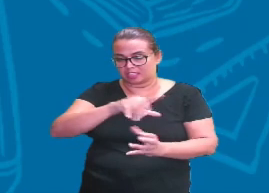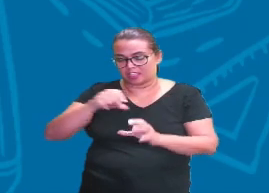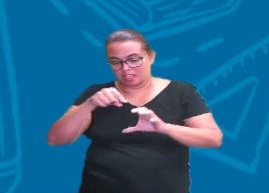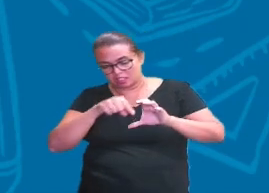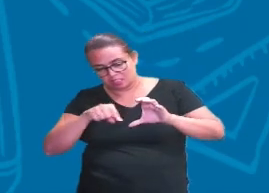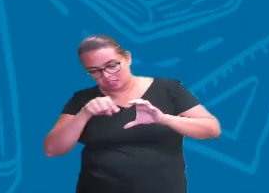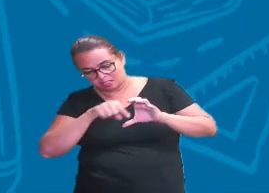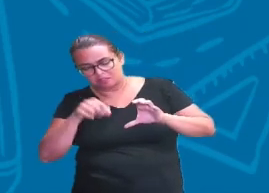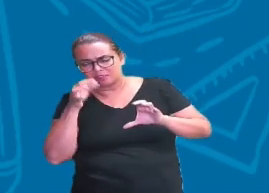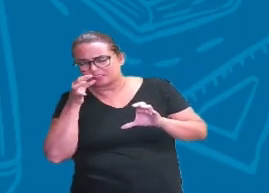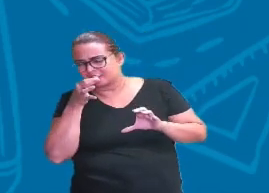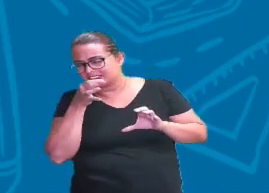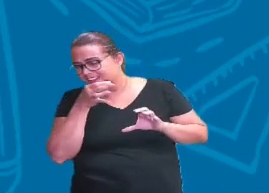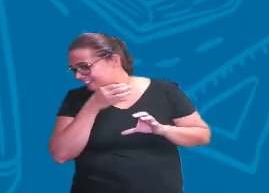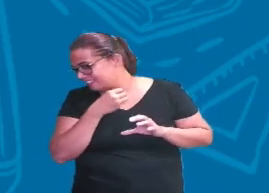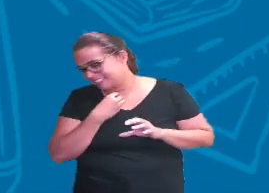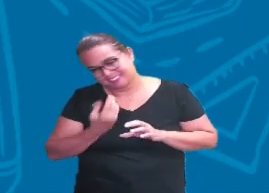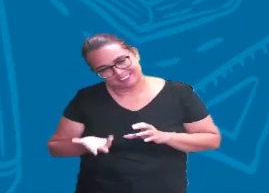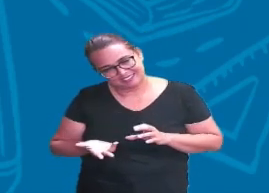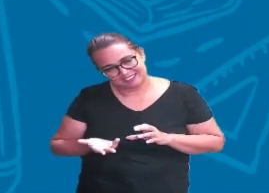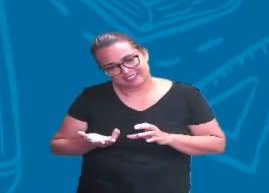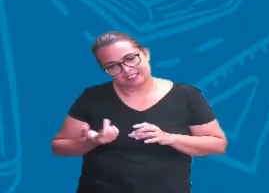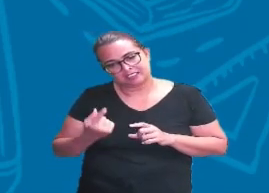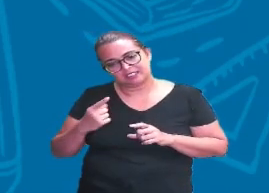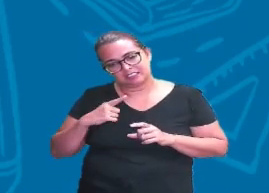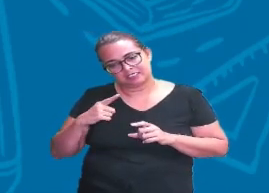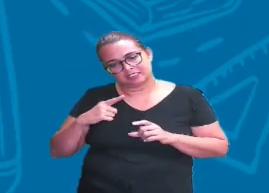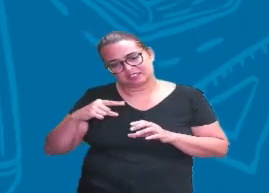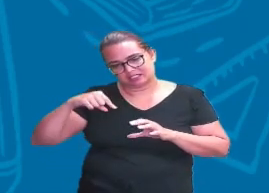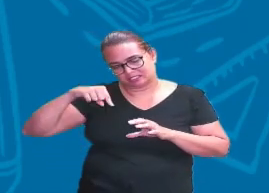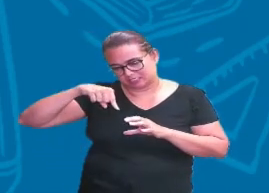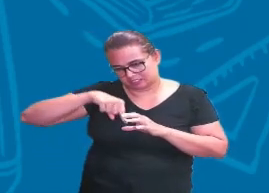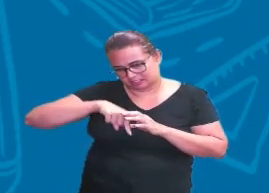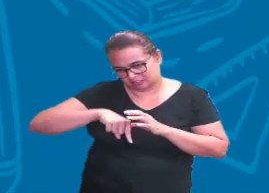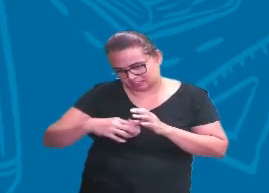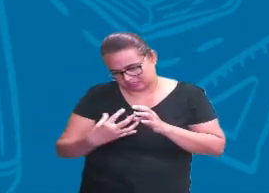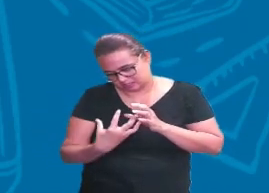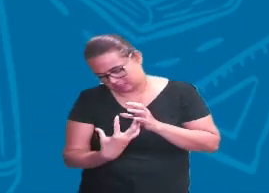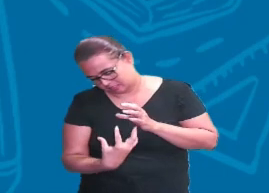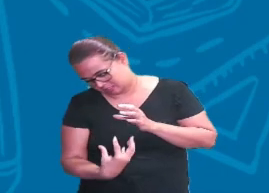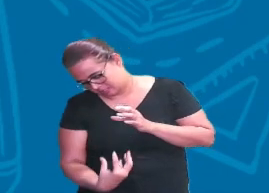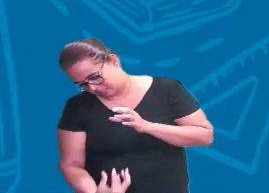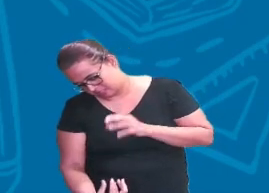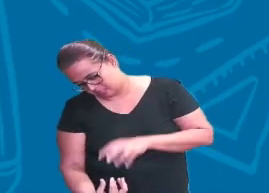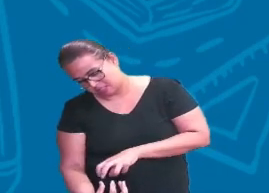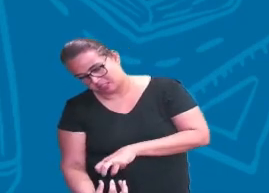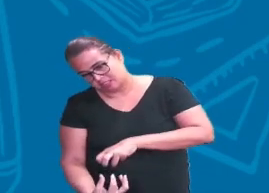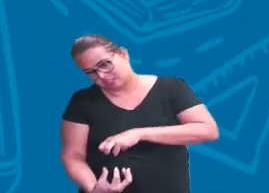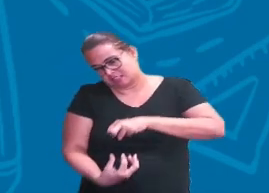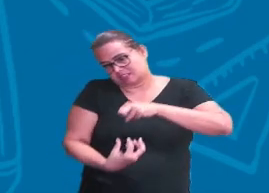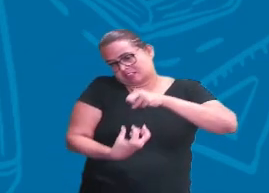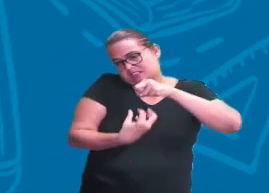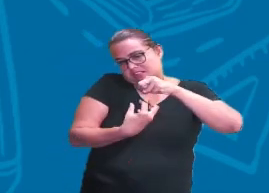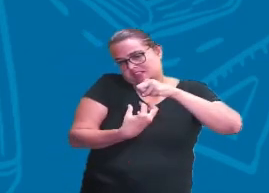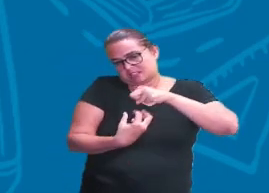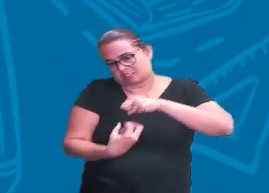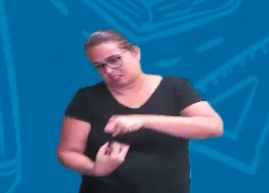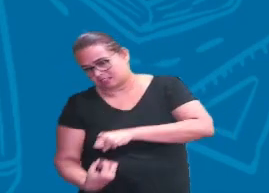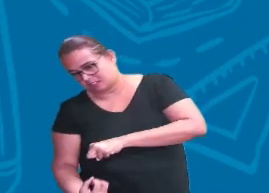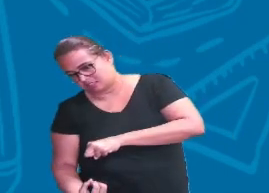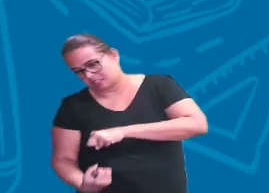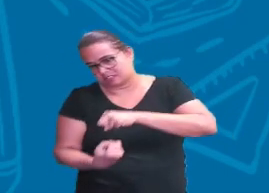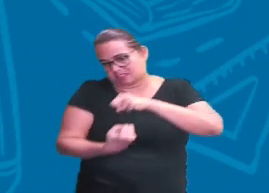esse problema com a gravidade. E quando você passasse pelo núcleo, aquela força ia puxar você de volta, tá? Então você ficaria feito um